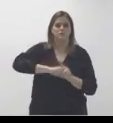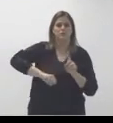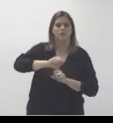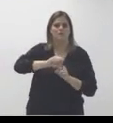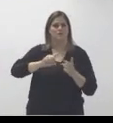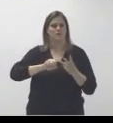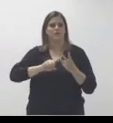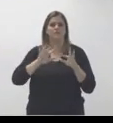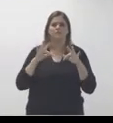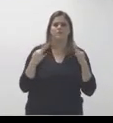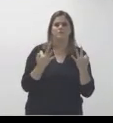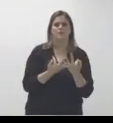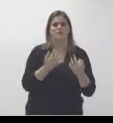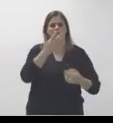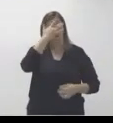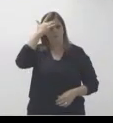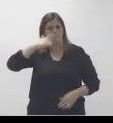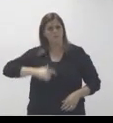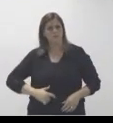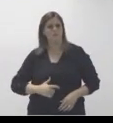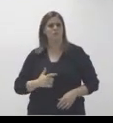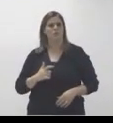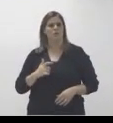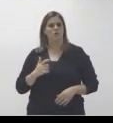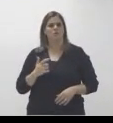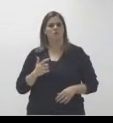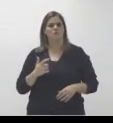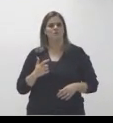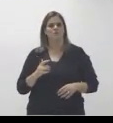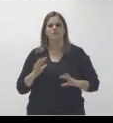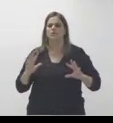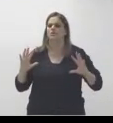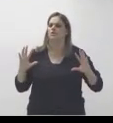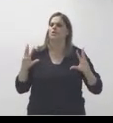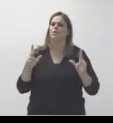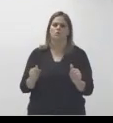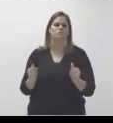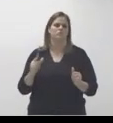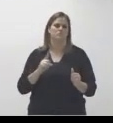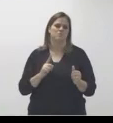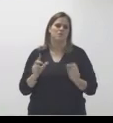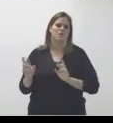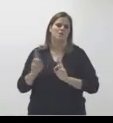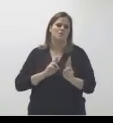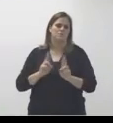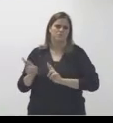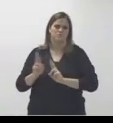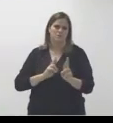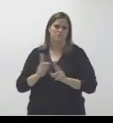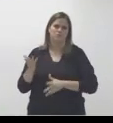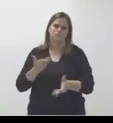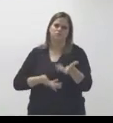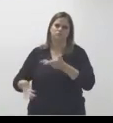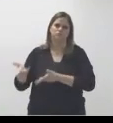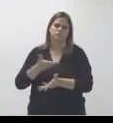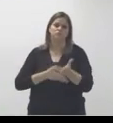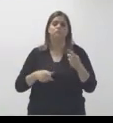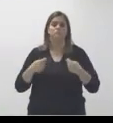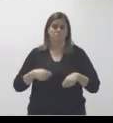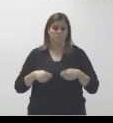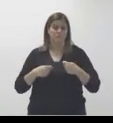usuário existam uma relação permanente eles estão eles têm que dialogar permanentemente